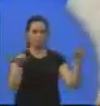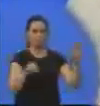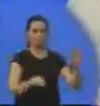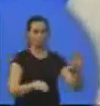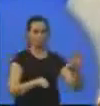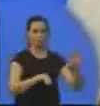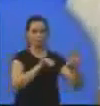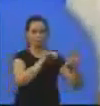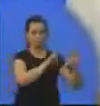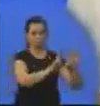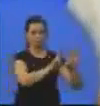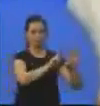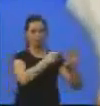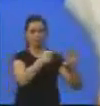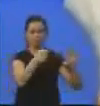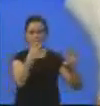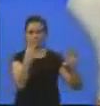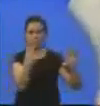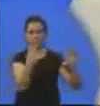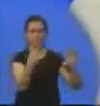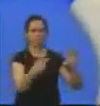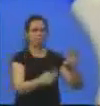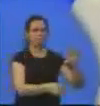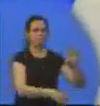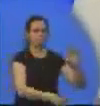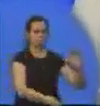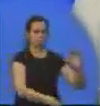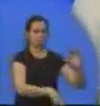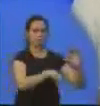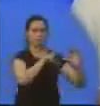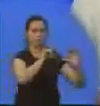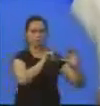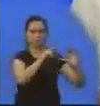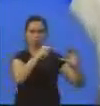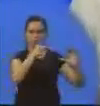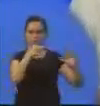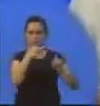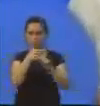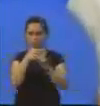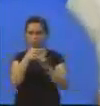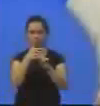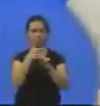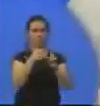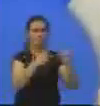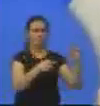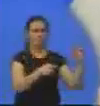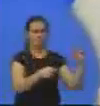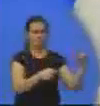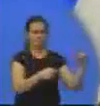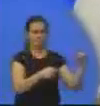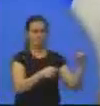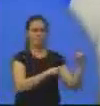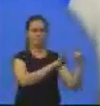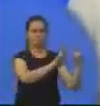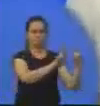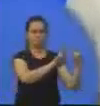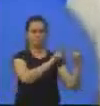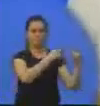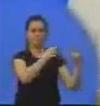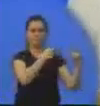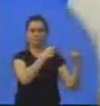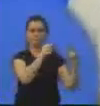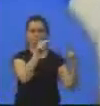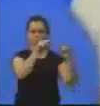B, r menos o 2. Alternativa C, r mais. Alternativa D,